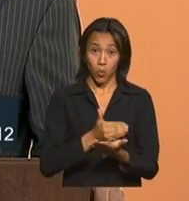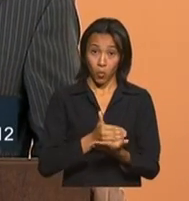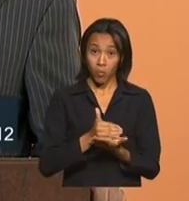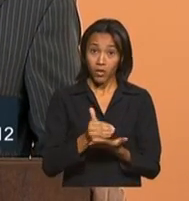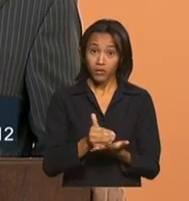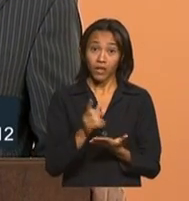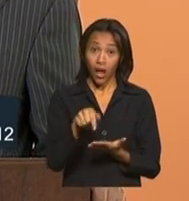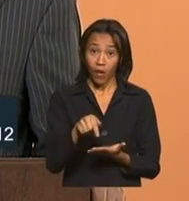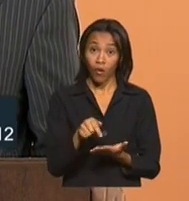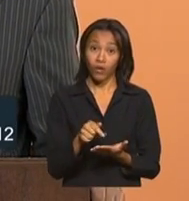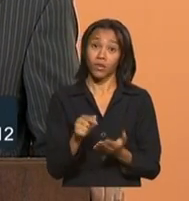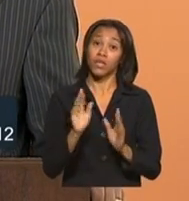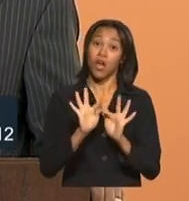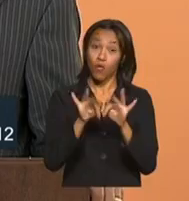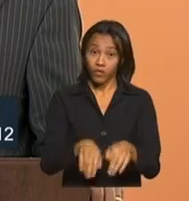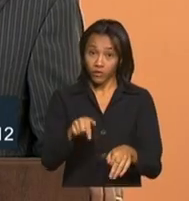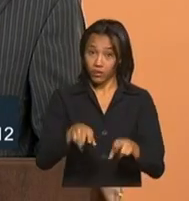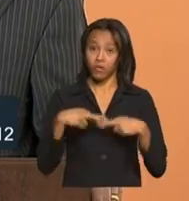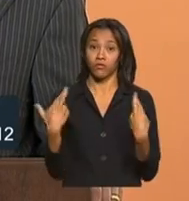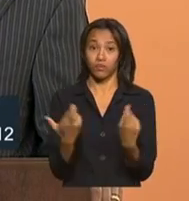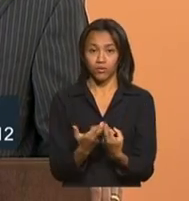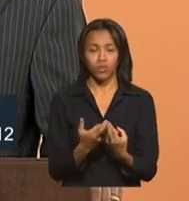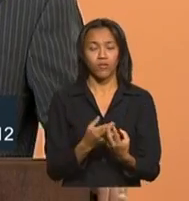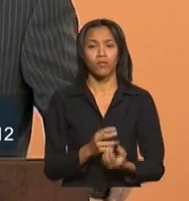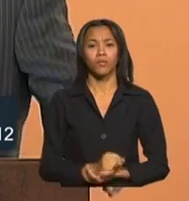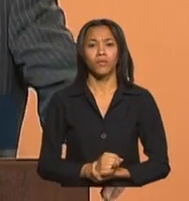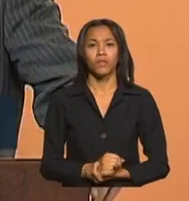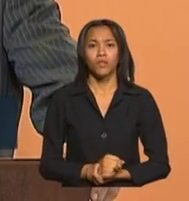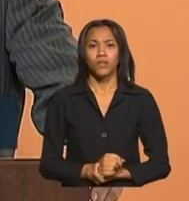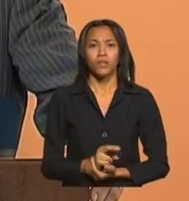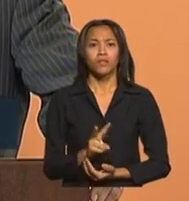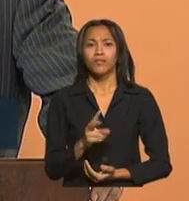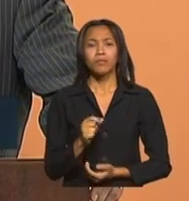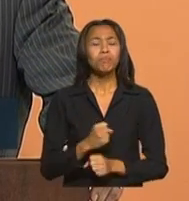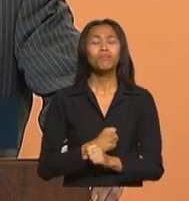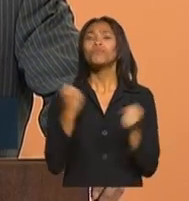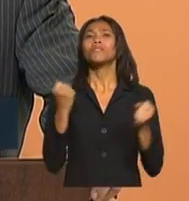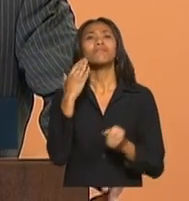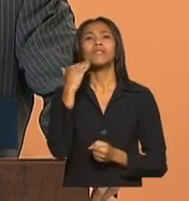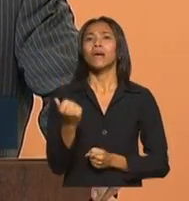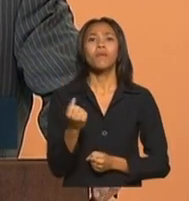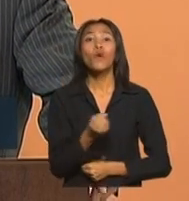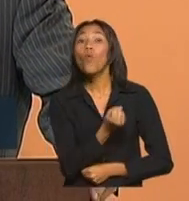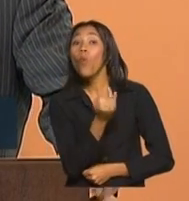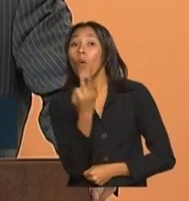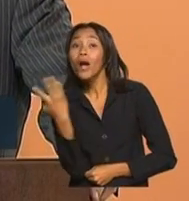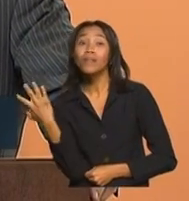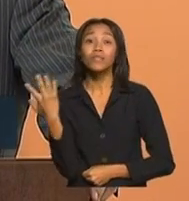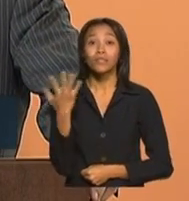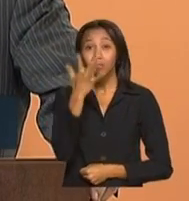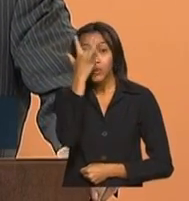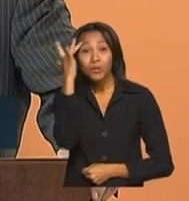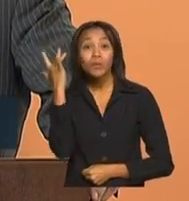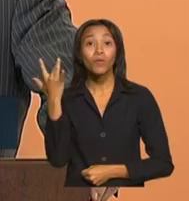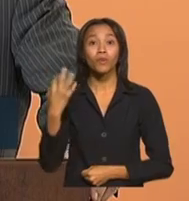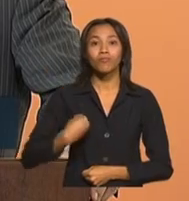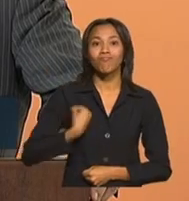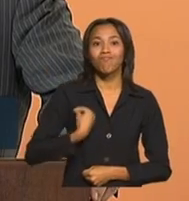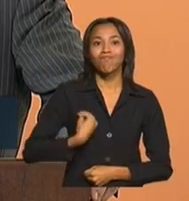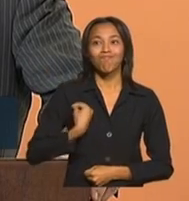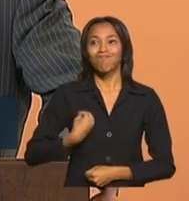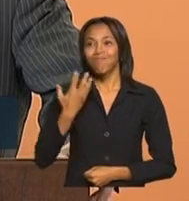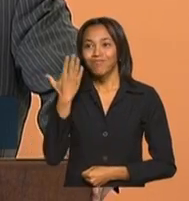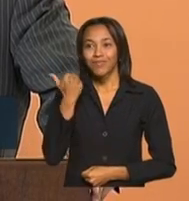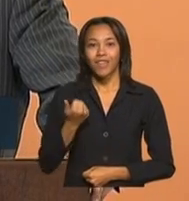fim dessa cerimônia, não será possível saber quantas flores desabrocharam nos campos. Não